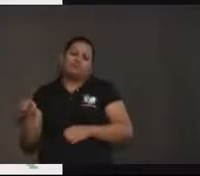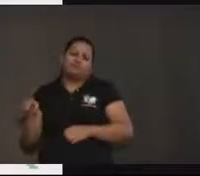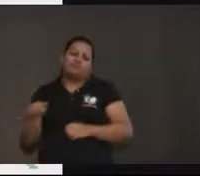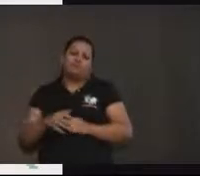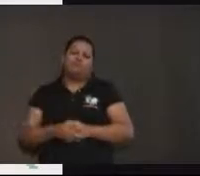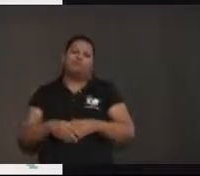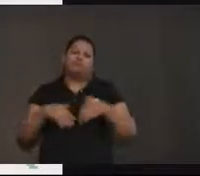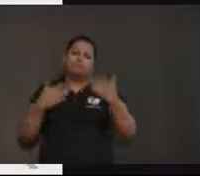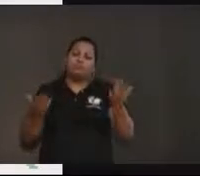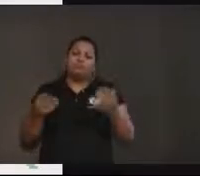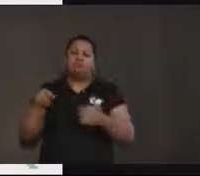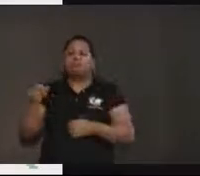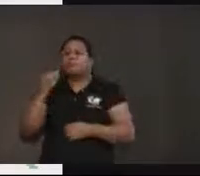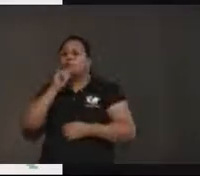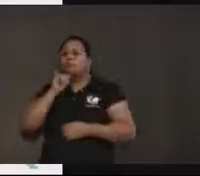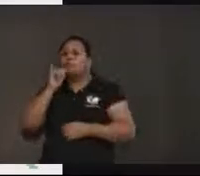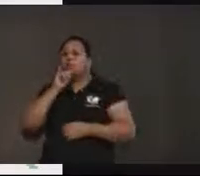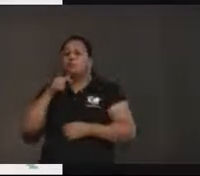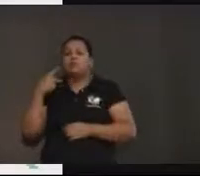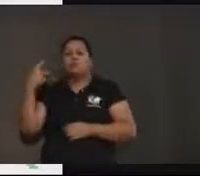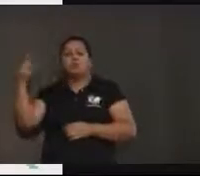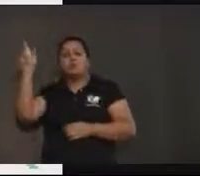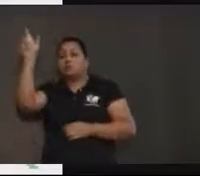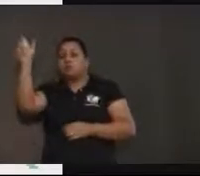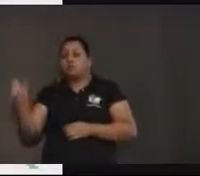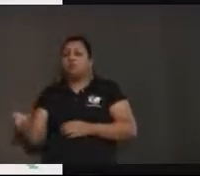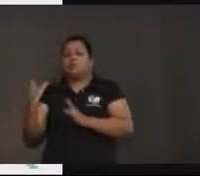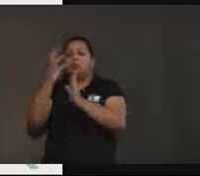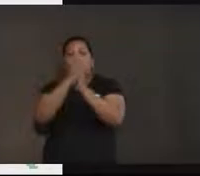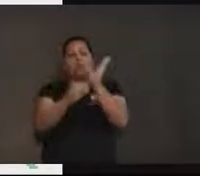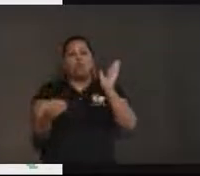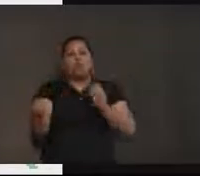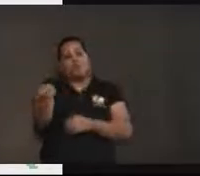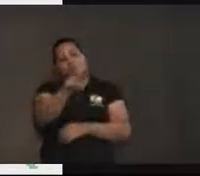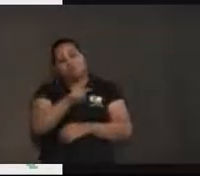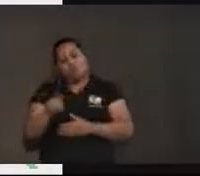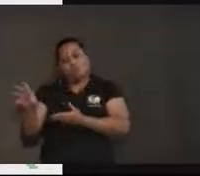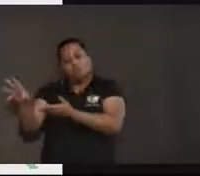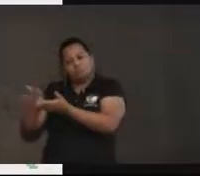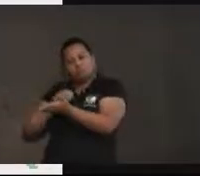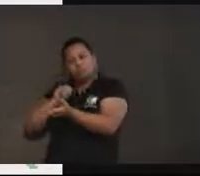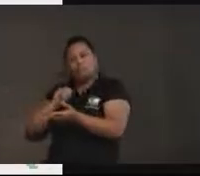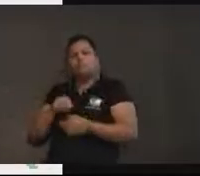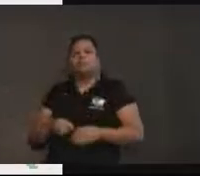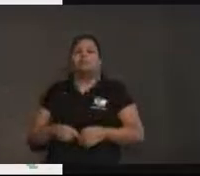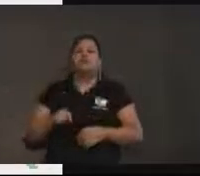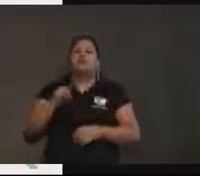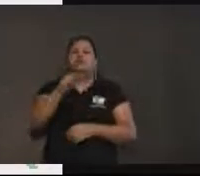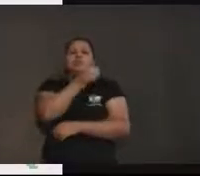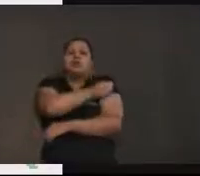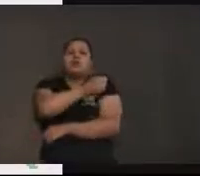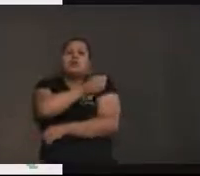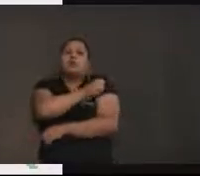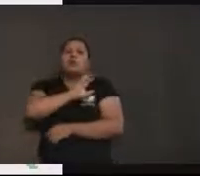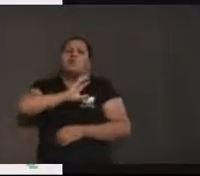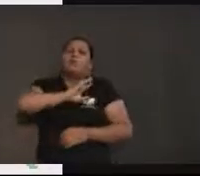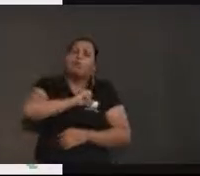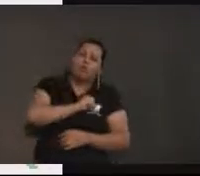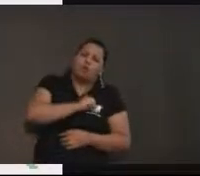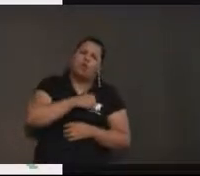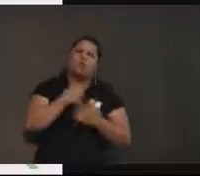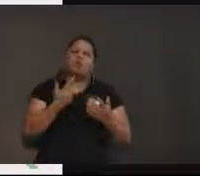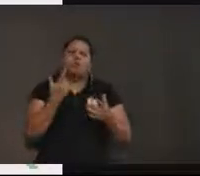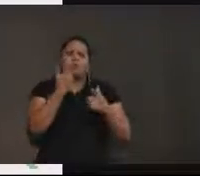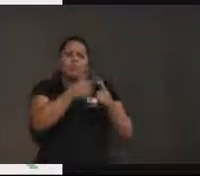um exemplo de que mesmo na graduação o aluno que gosta e que está tendo um problema